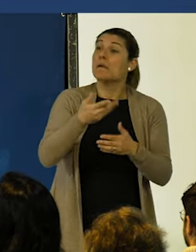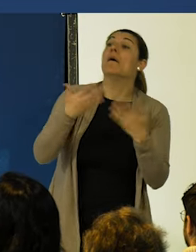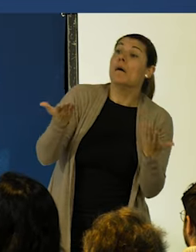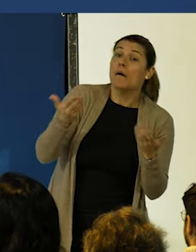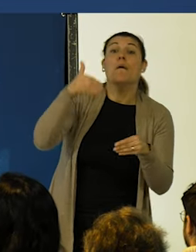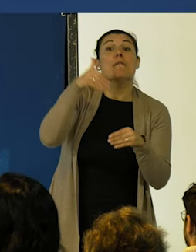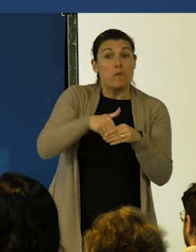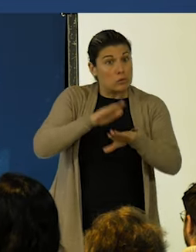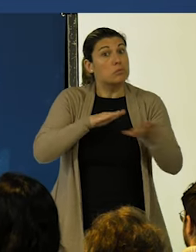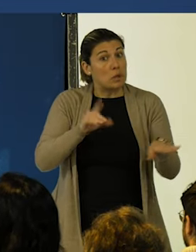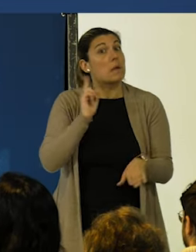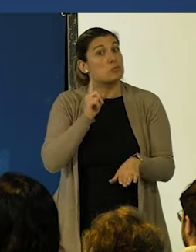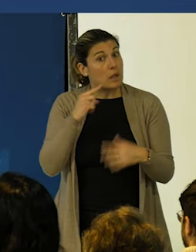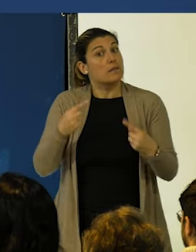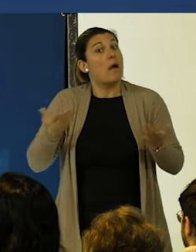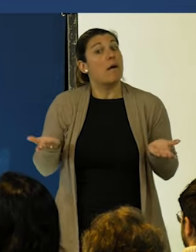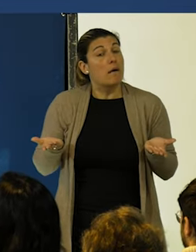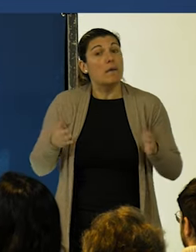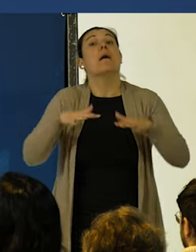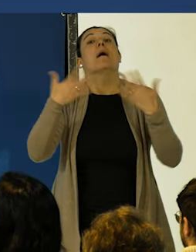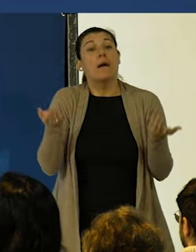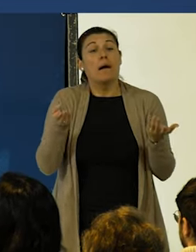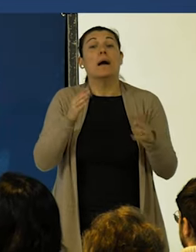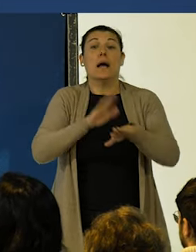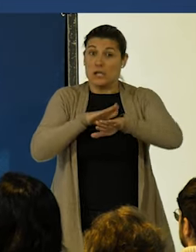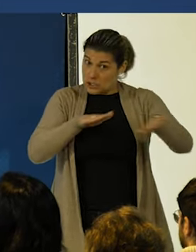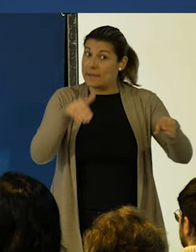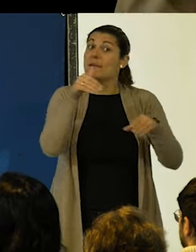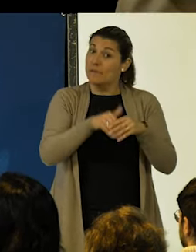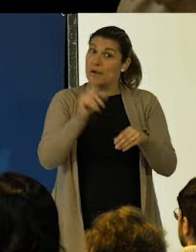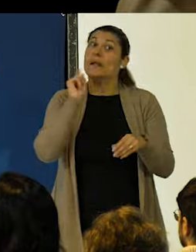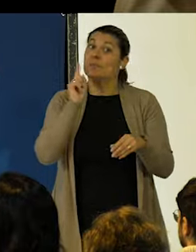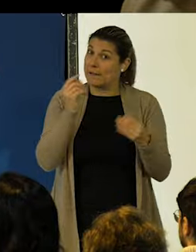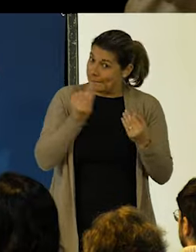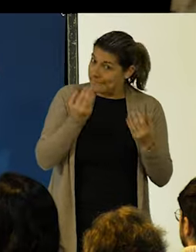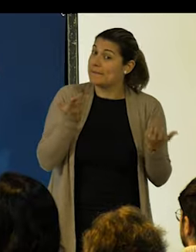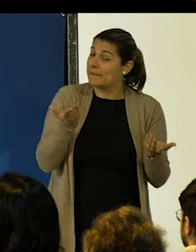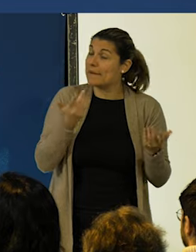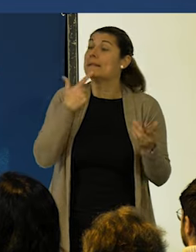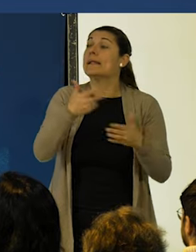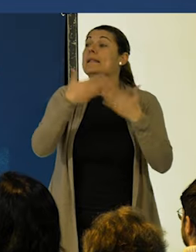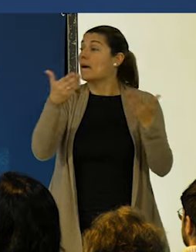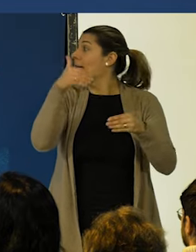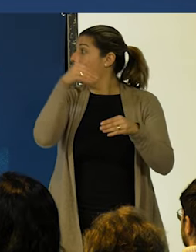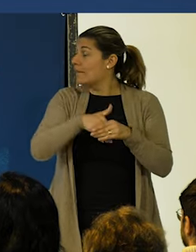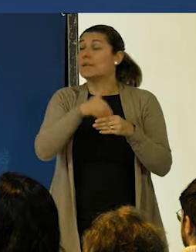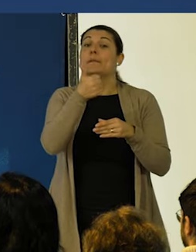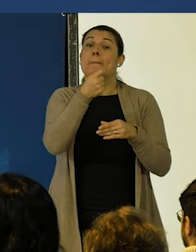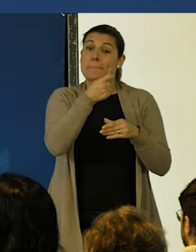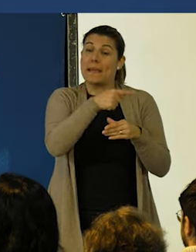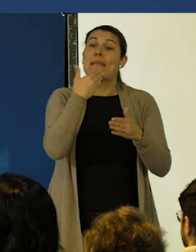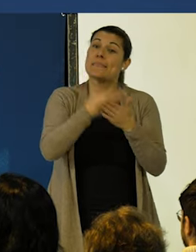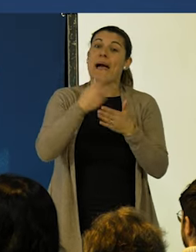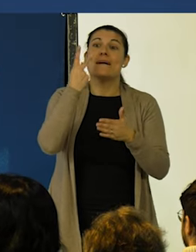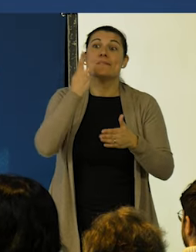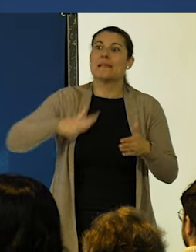contava. Afinal, o voto na esquerda contava muito. Afinal, o voto do Bloco de Esquerda foi o que mudou a vida neste